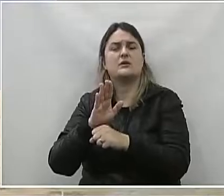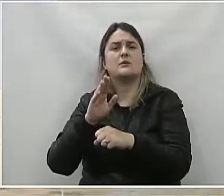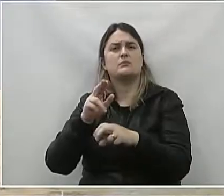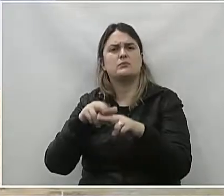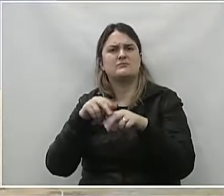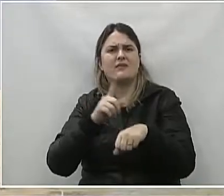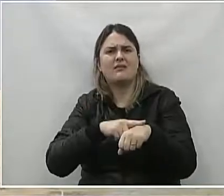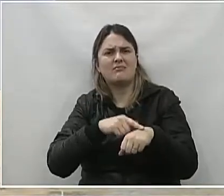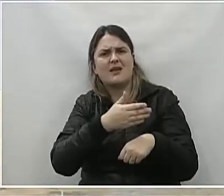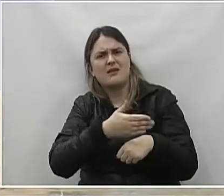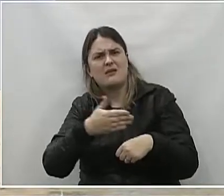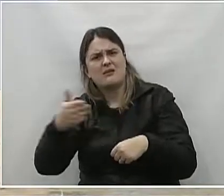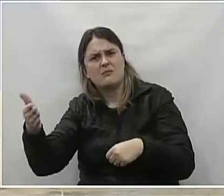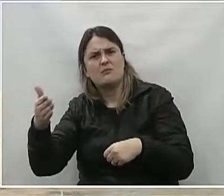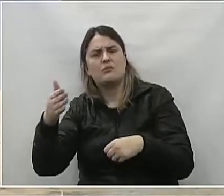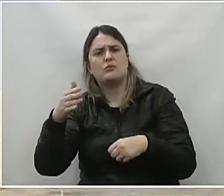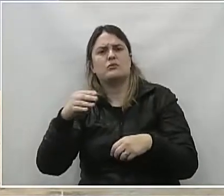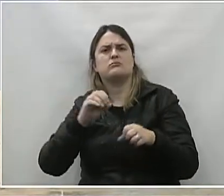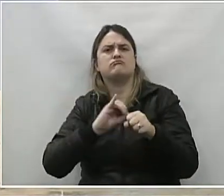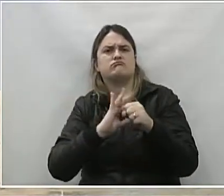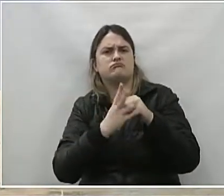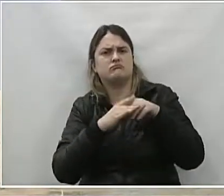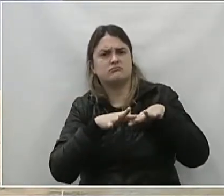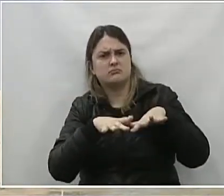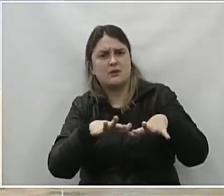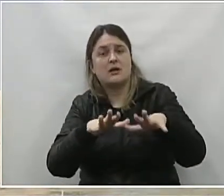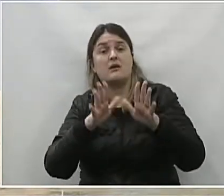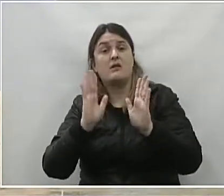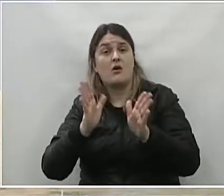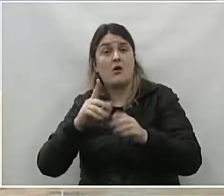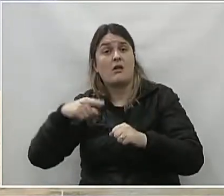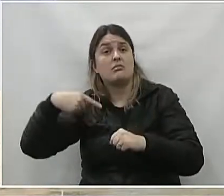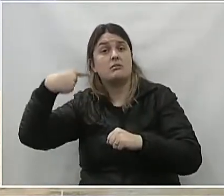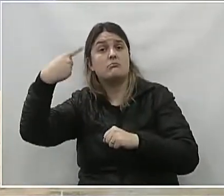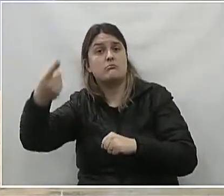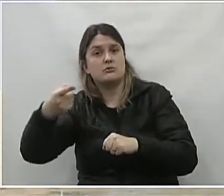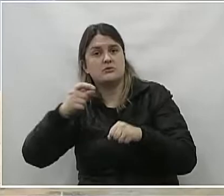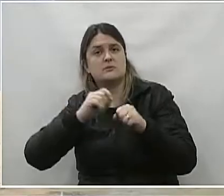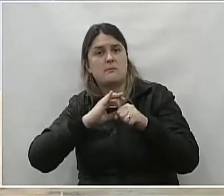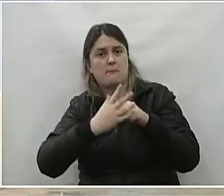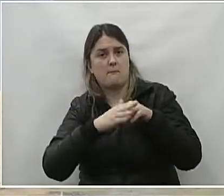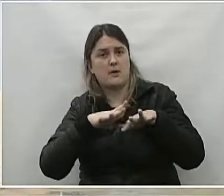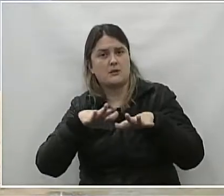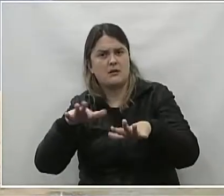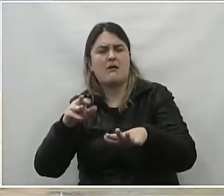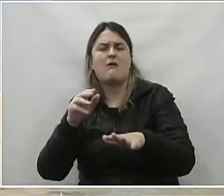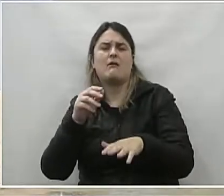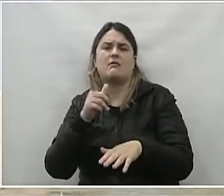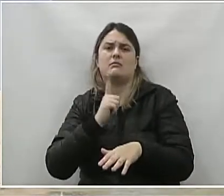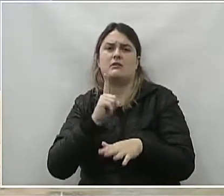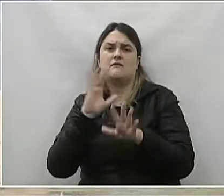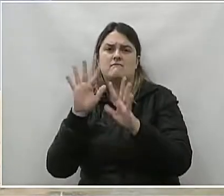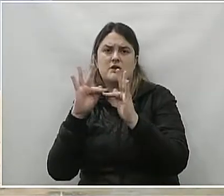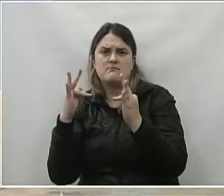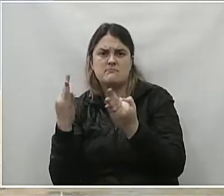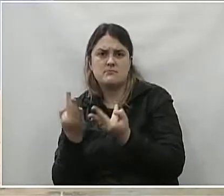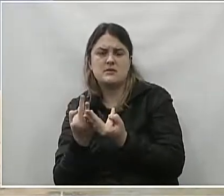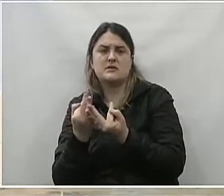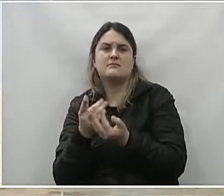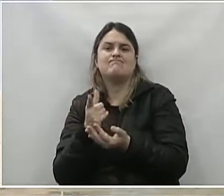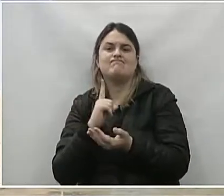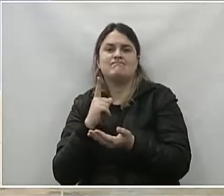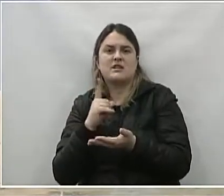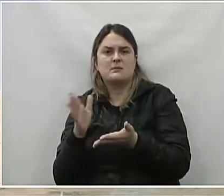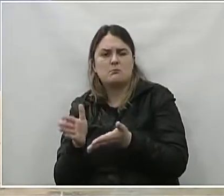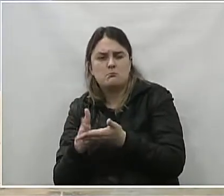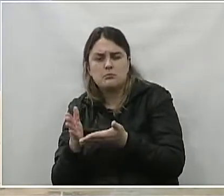momento que nós passamos de pandemia e agora pós-pandemia. Quantas famílias vulneráveis que ali passam, que precisam